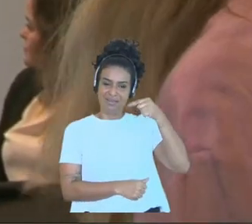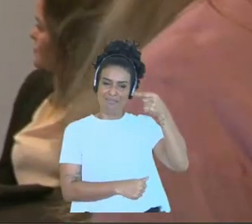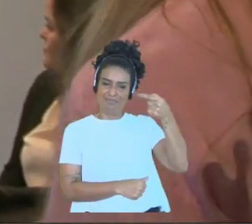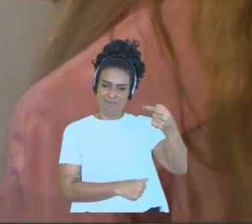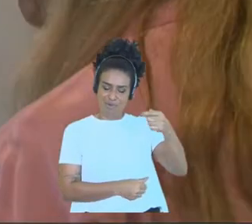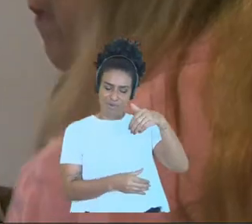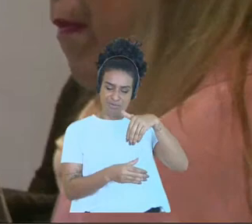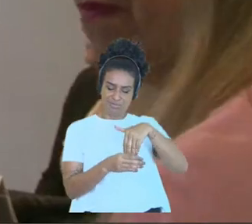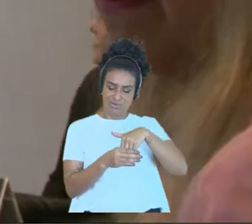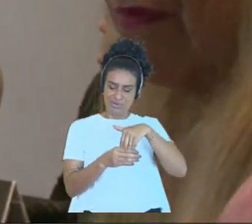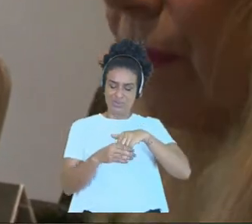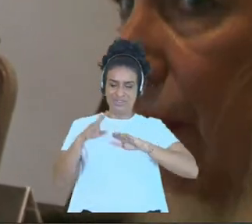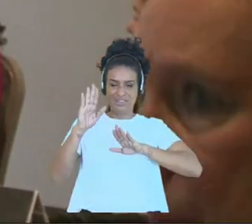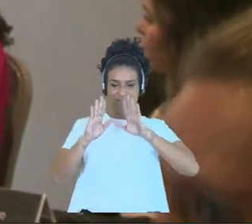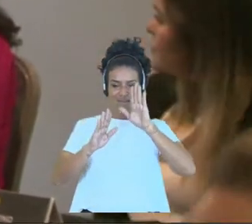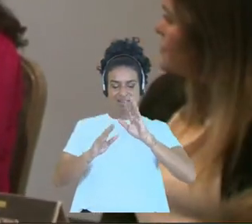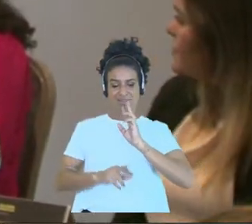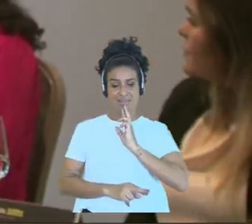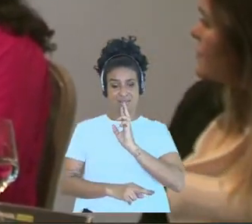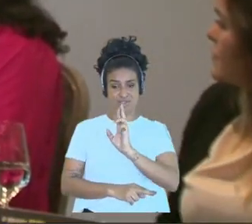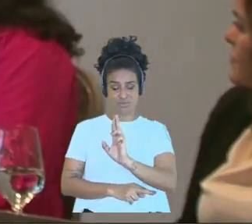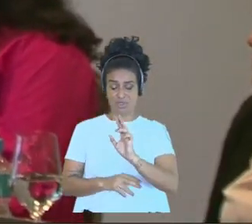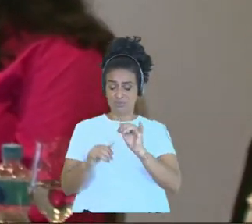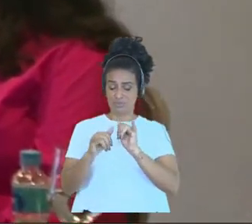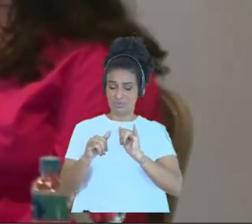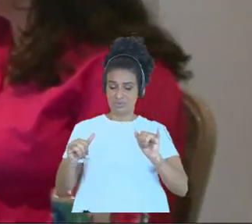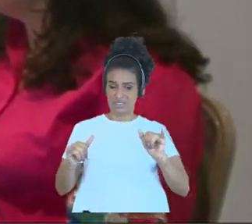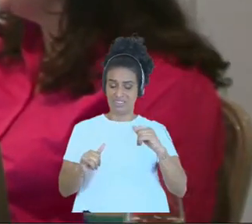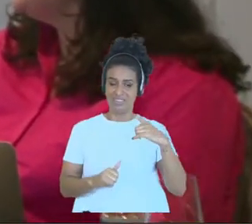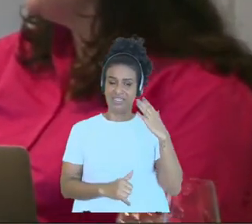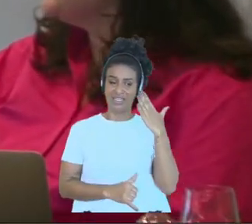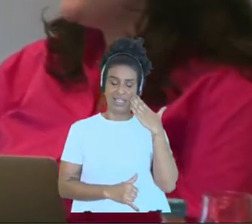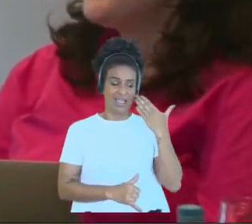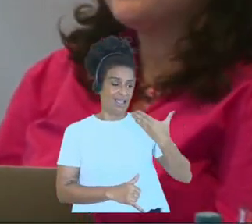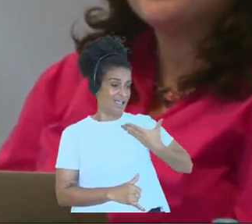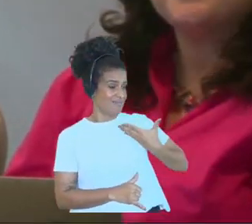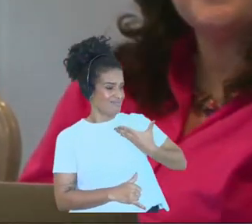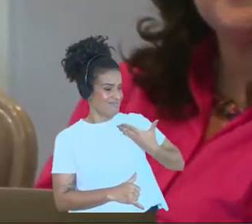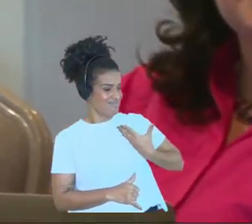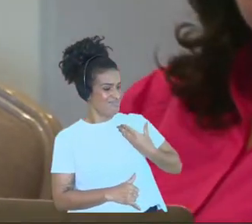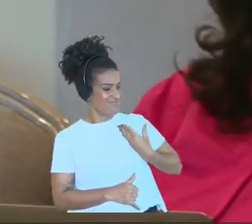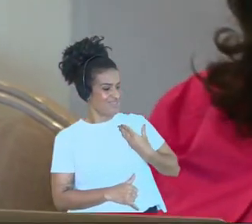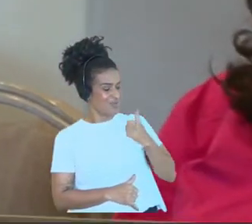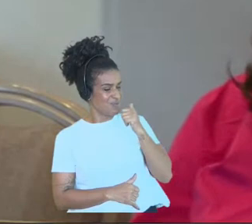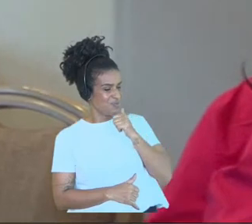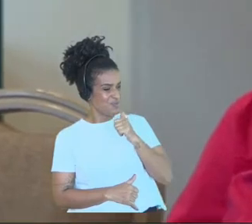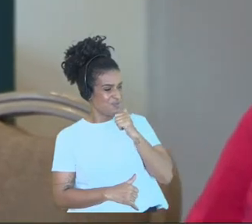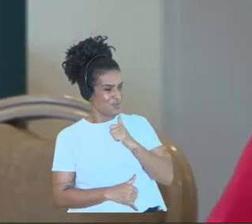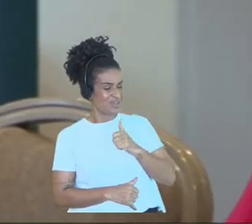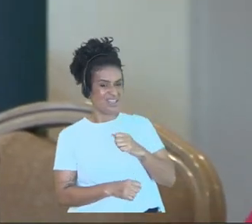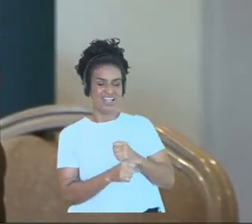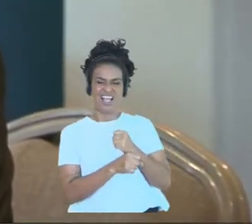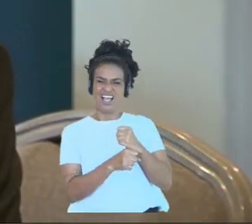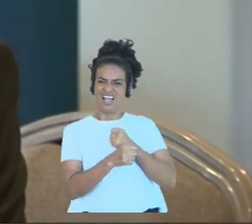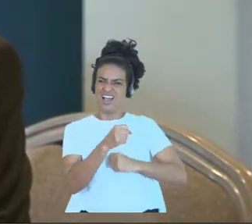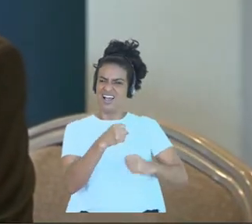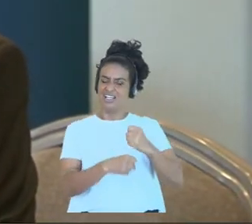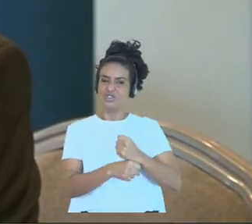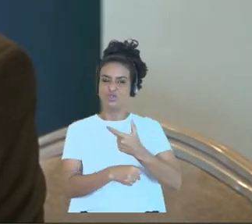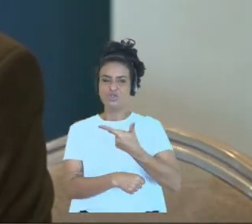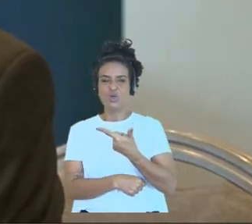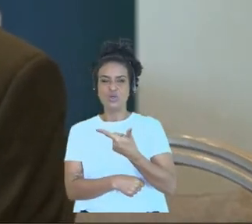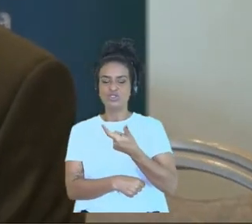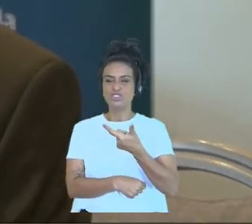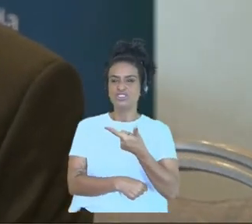os resultados das eleições. Ania Schimek é uma querida amiga, estamos lembrando lá nos idos do ano 2000, 2004,